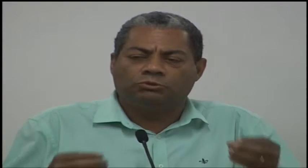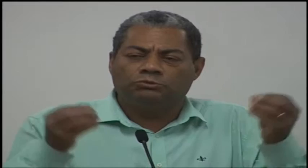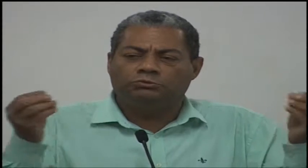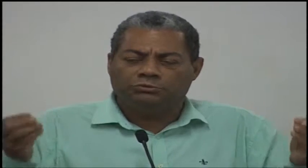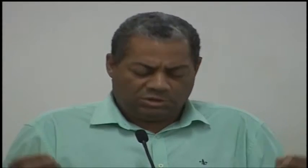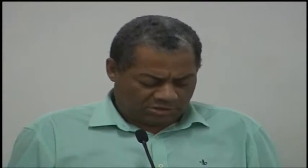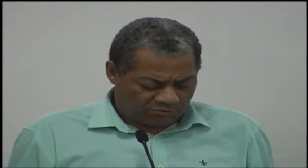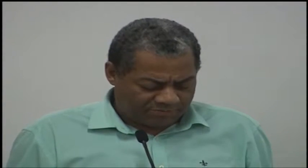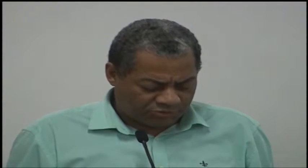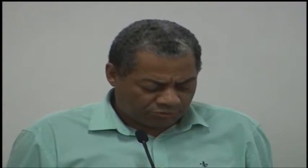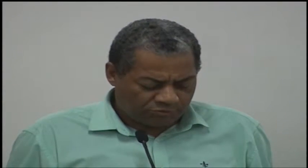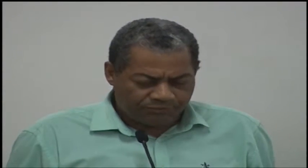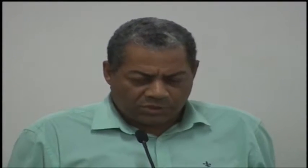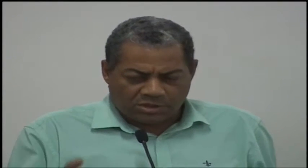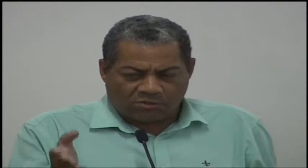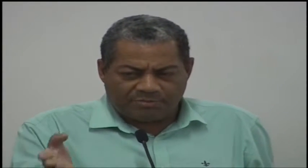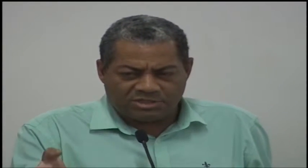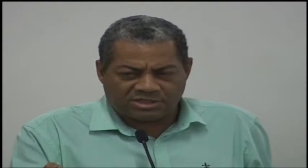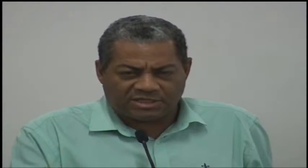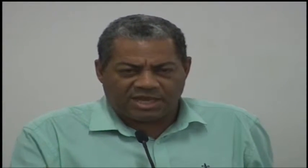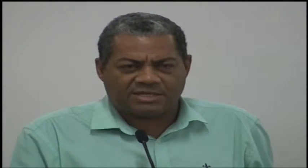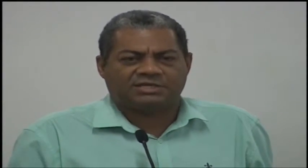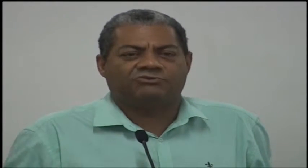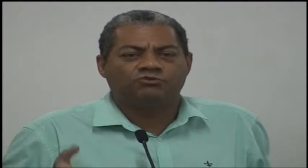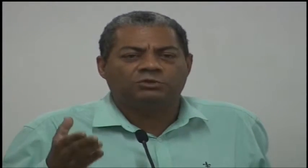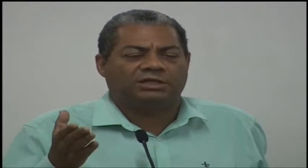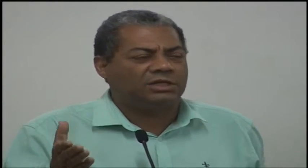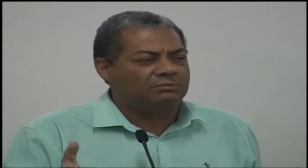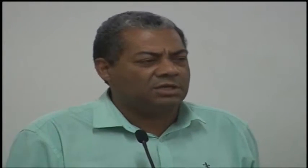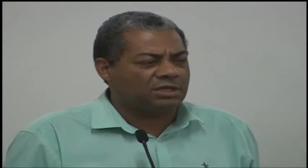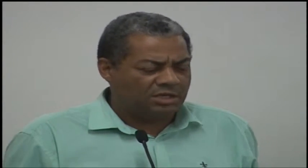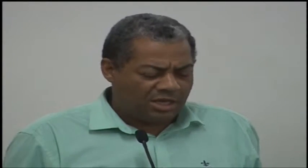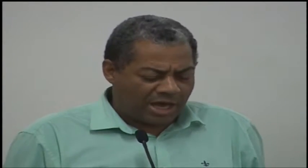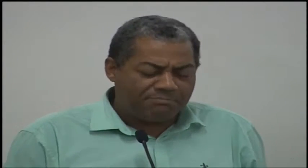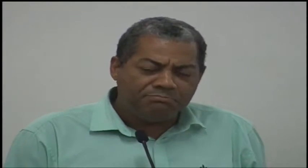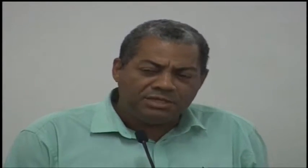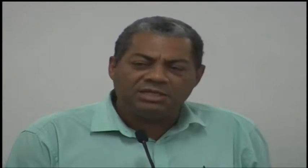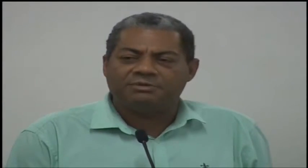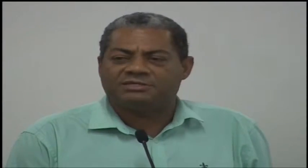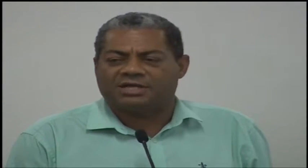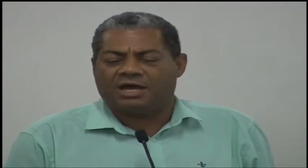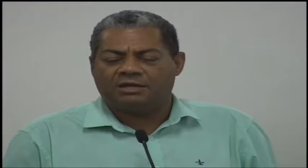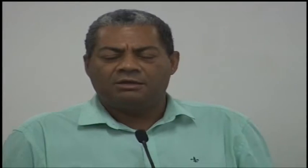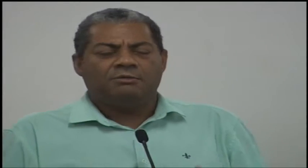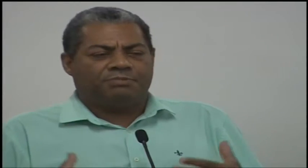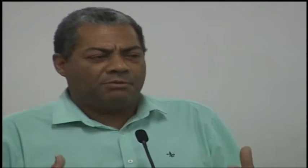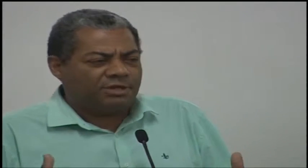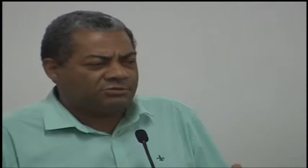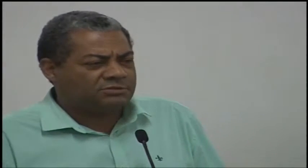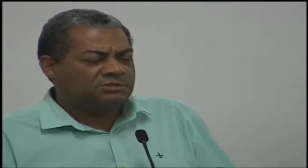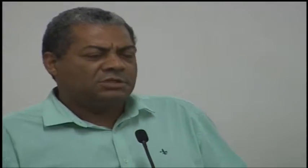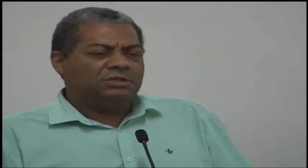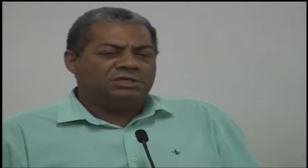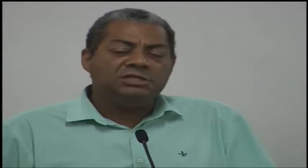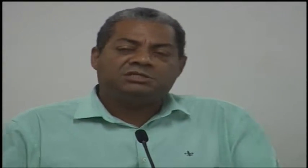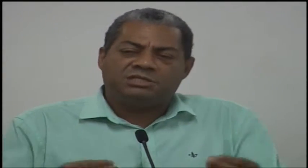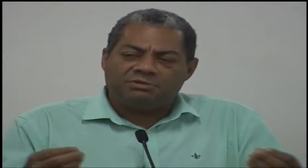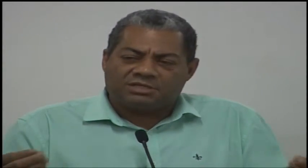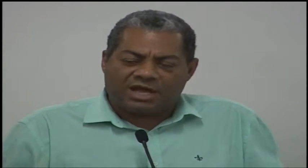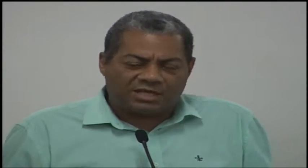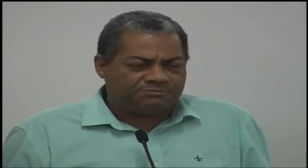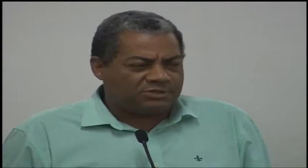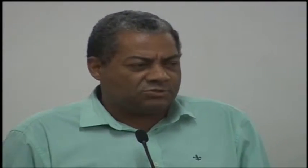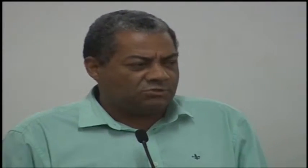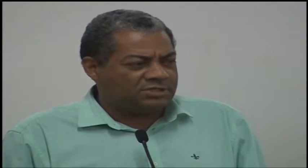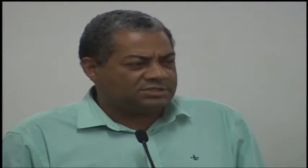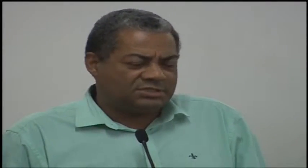em tudo. Então, é um absurdo. Então, uma medida dessa ajuda aqui em Limeira a minimizar, pelo menos